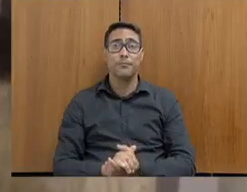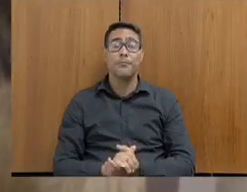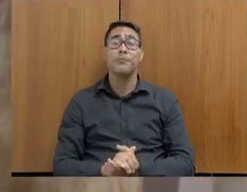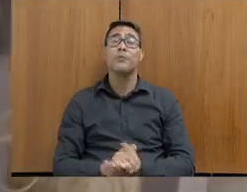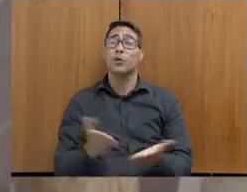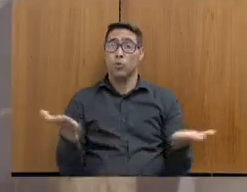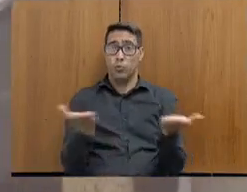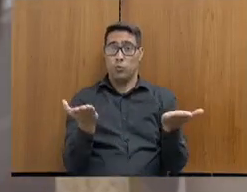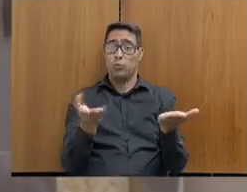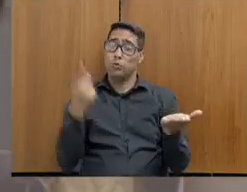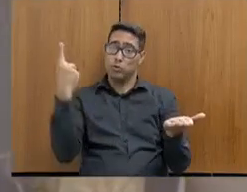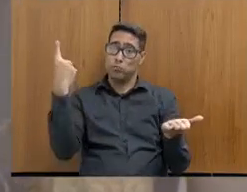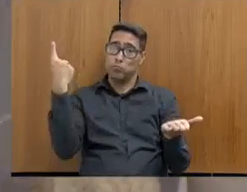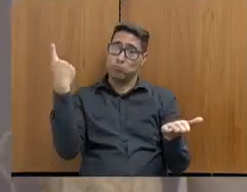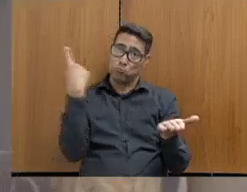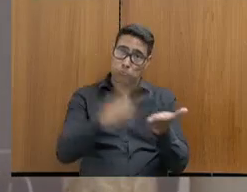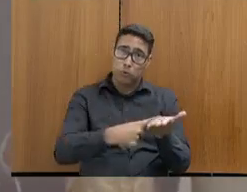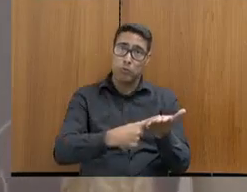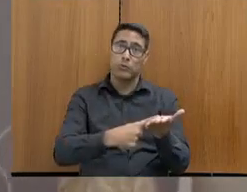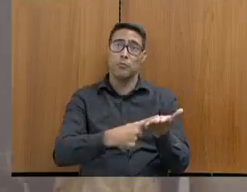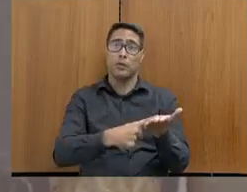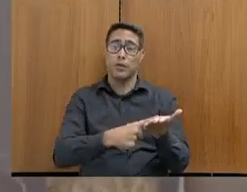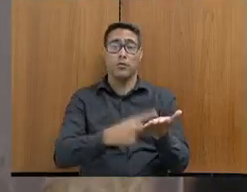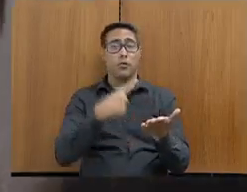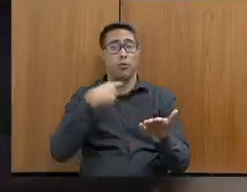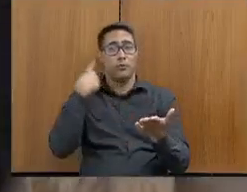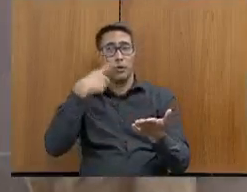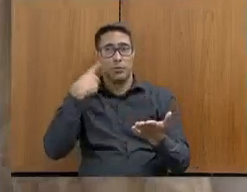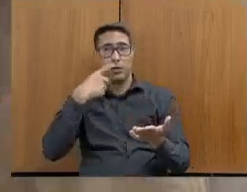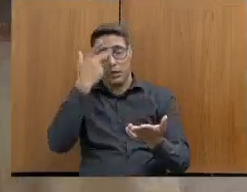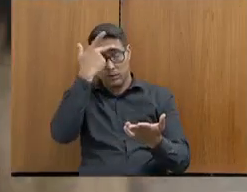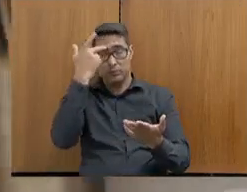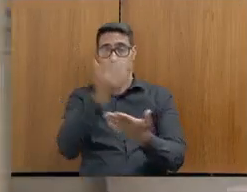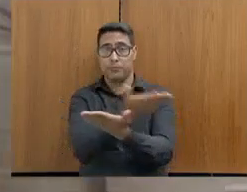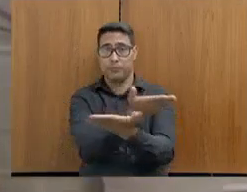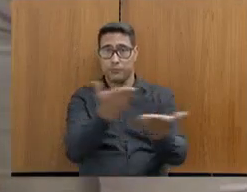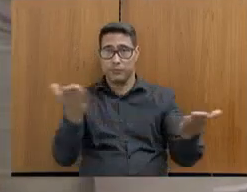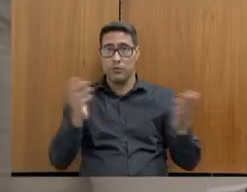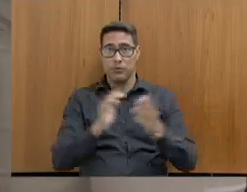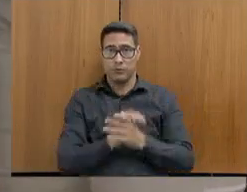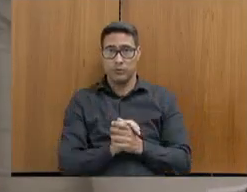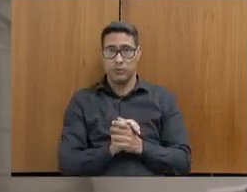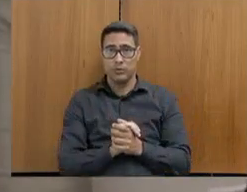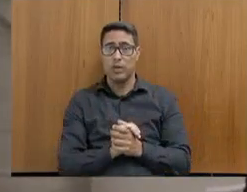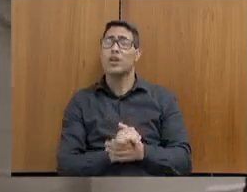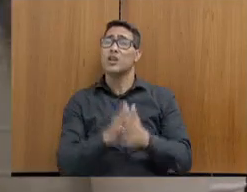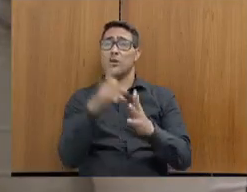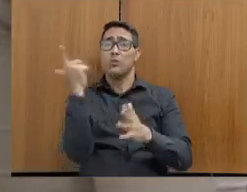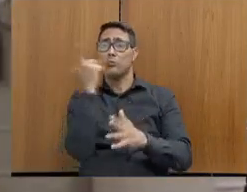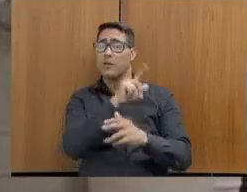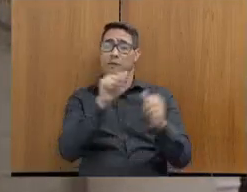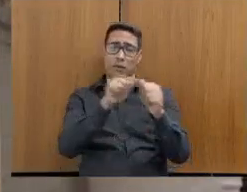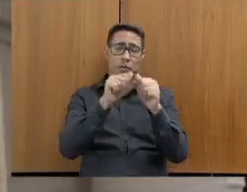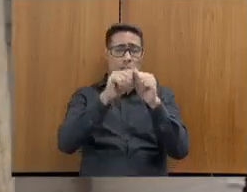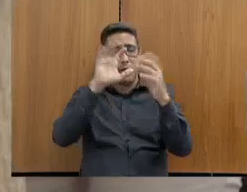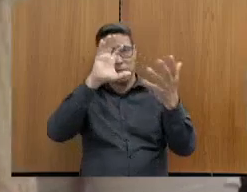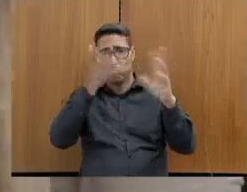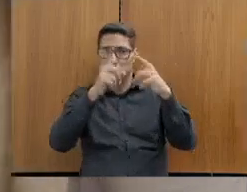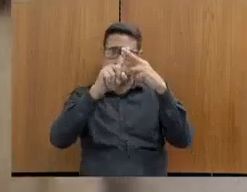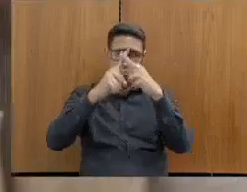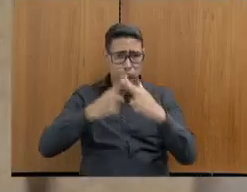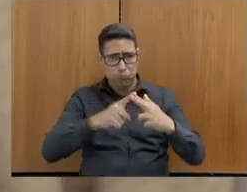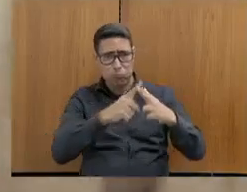aqui deputados né senhoras e senhores É no sentido de que concluída essa revisão é nós apresentaremos